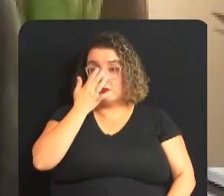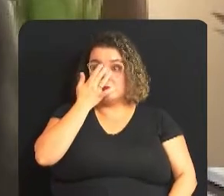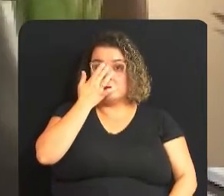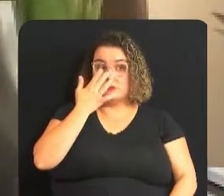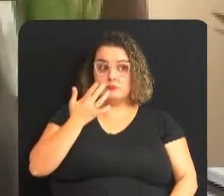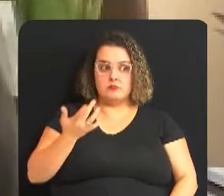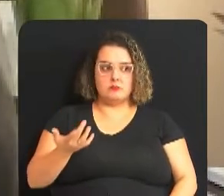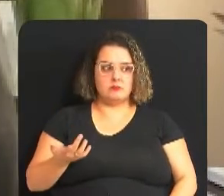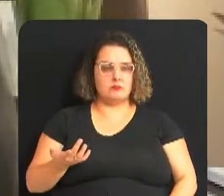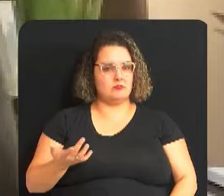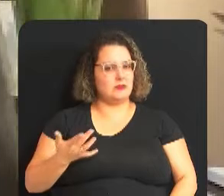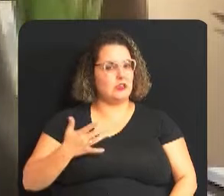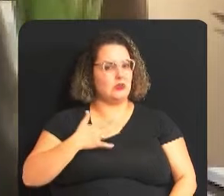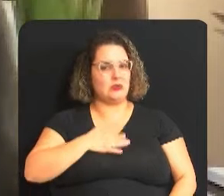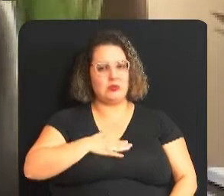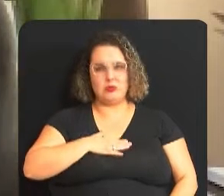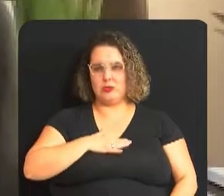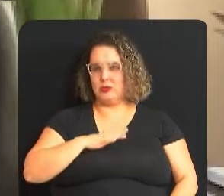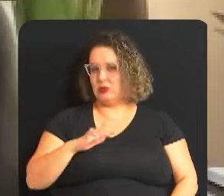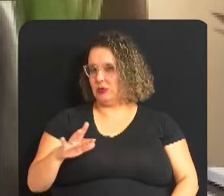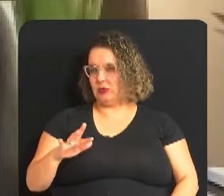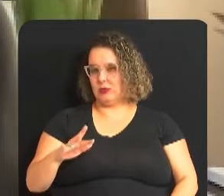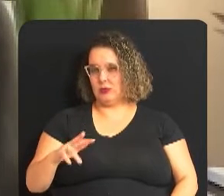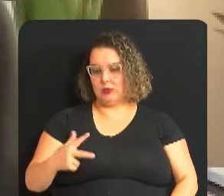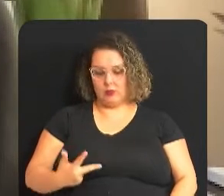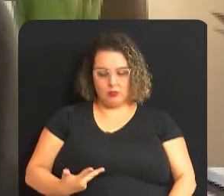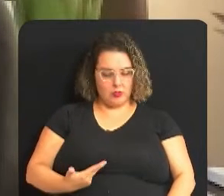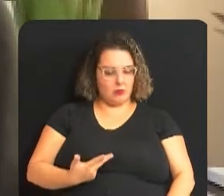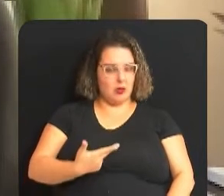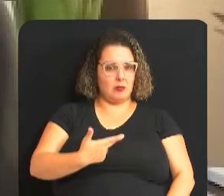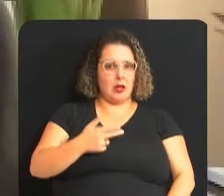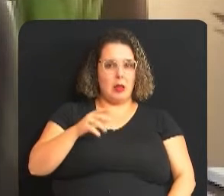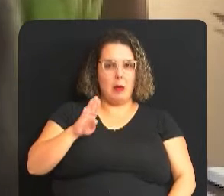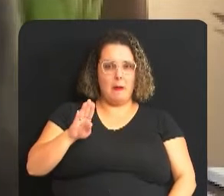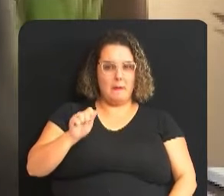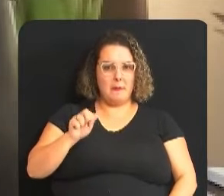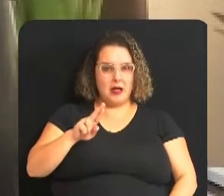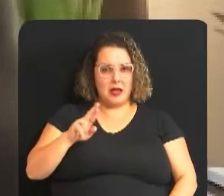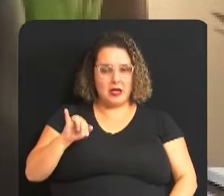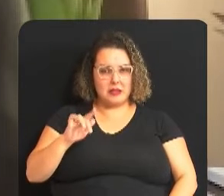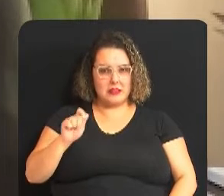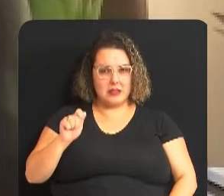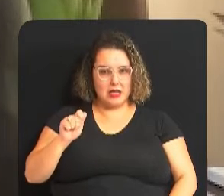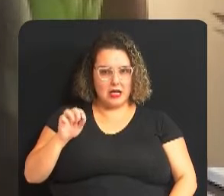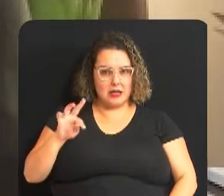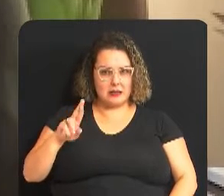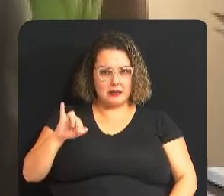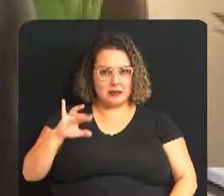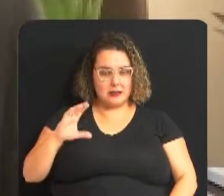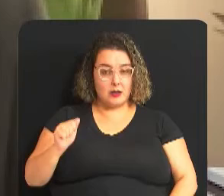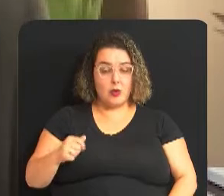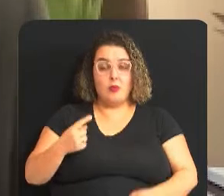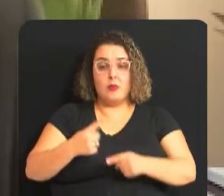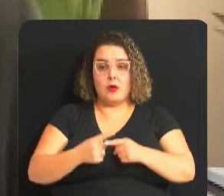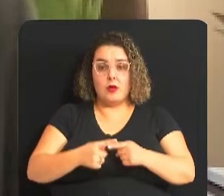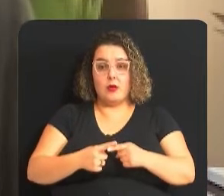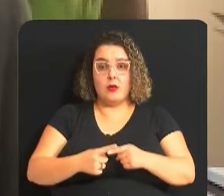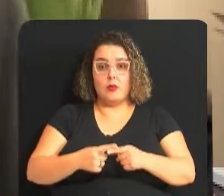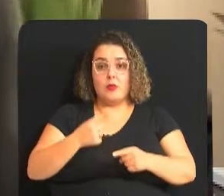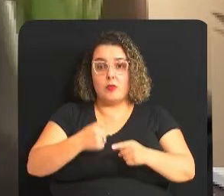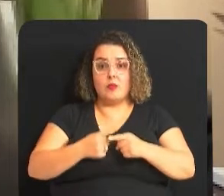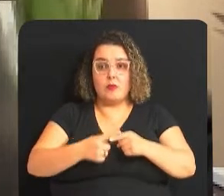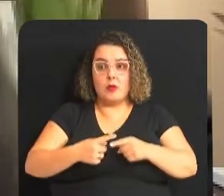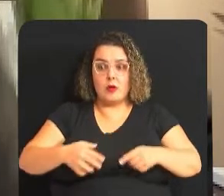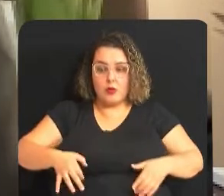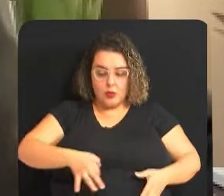não gosto de cirurgia para emagrecer. Por quê? Porque eu vou tirar parte